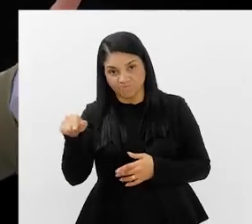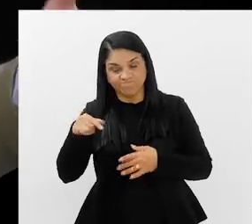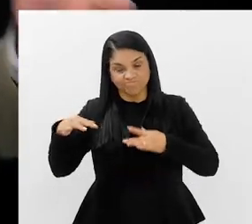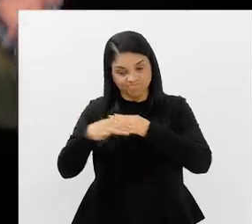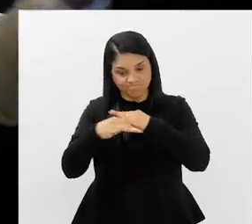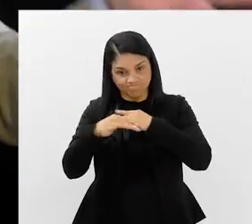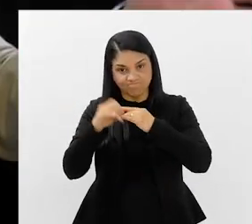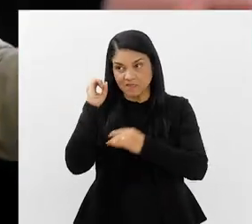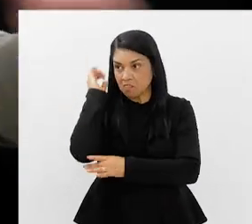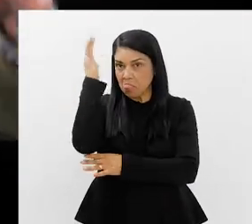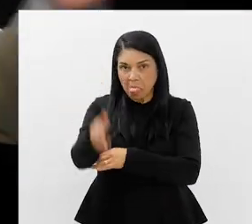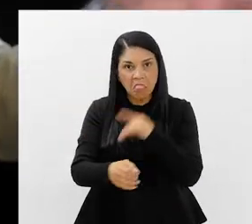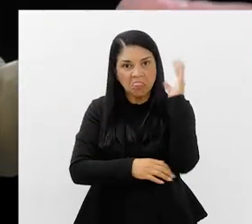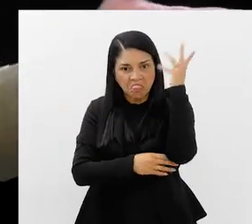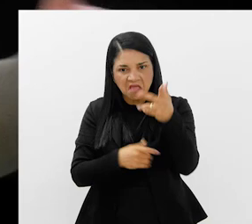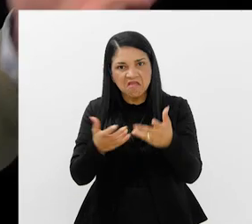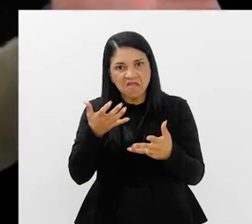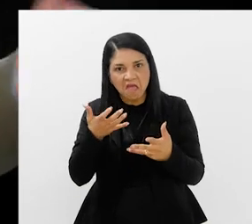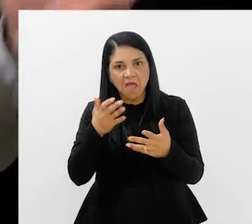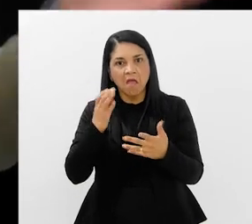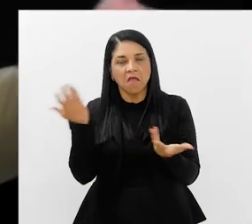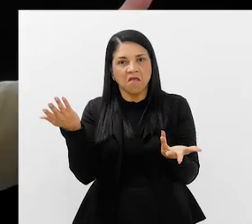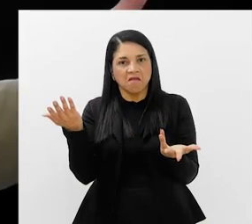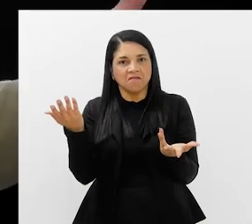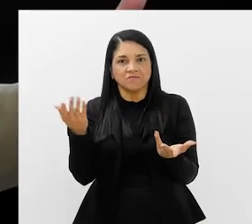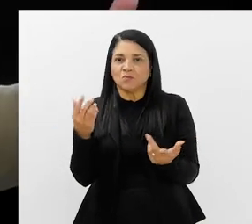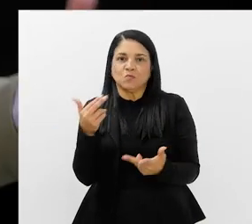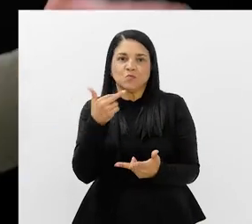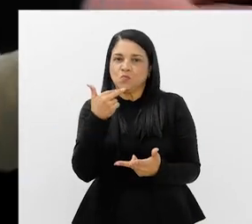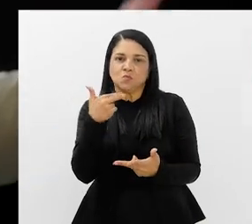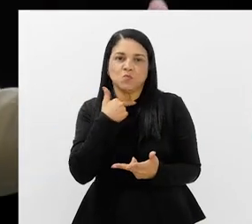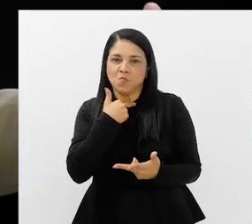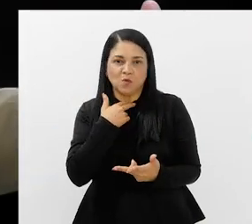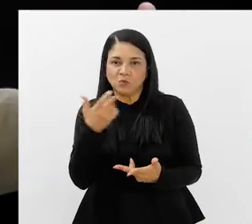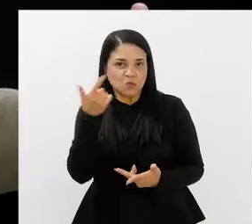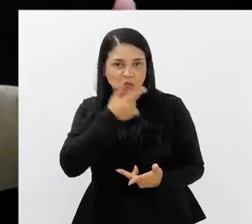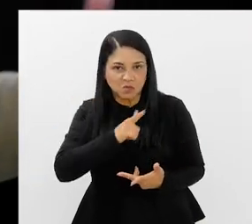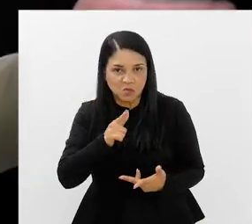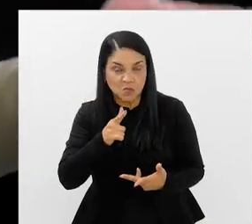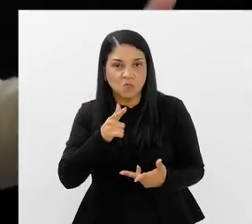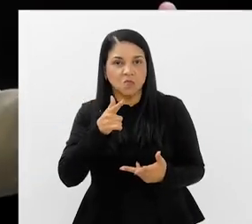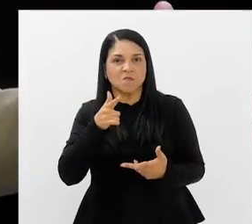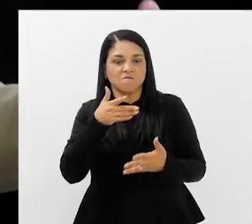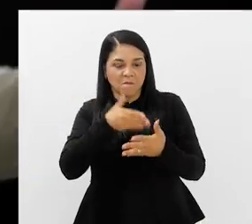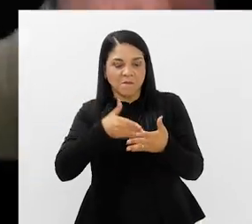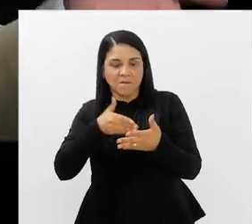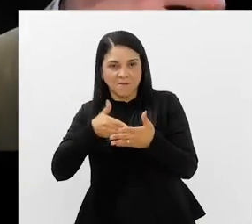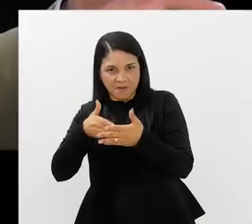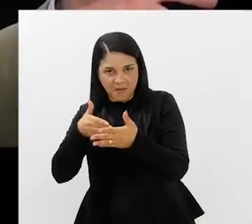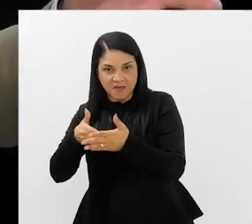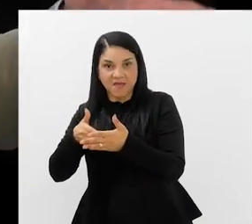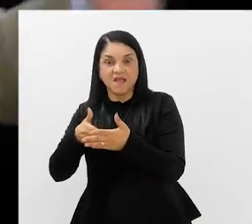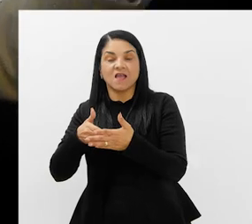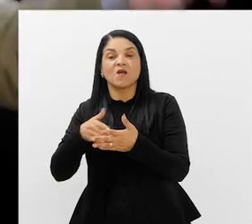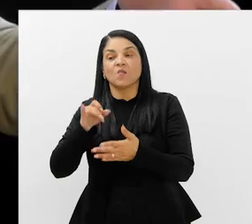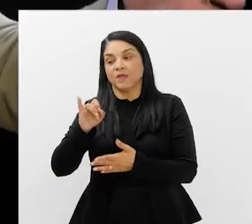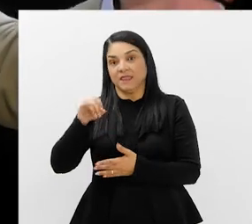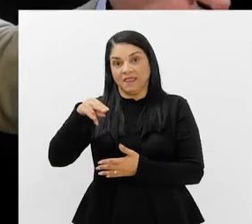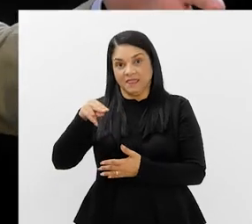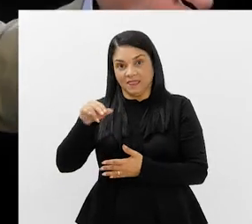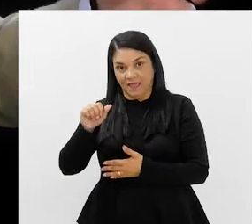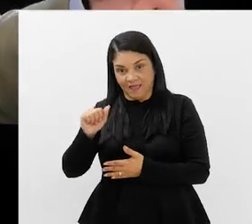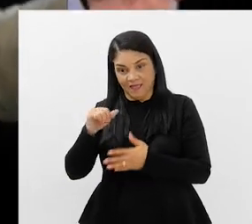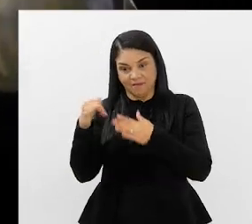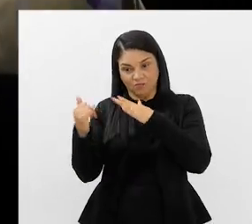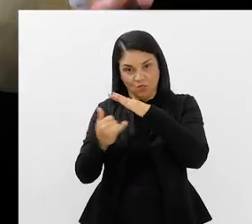autódromo sobre uma área que era um remanescente de Mata Atlântica significativo, e isso não foi obtido, não foi conduzido, mesmo considerando